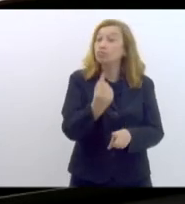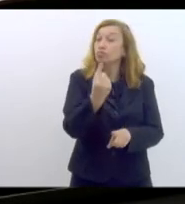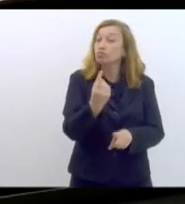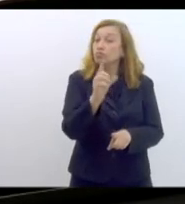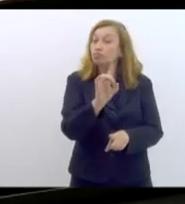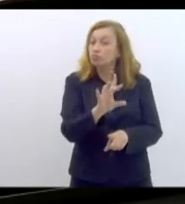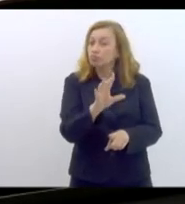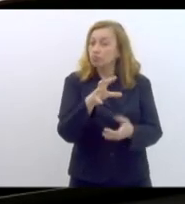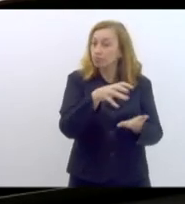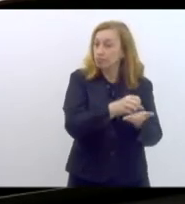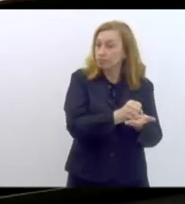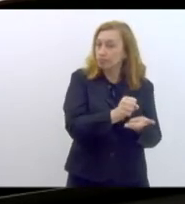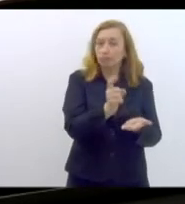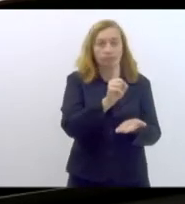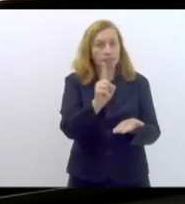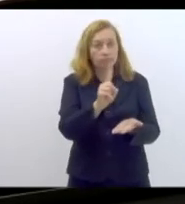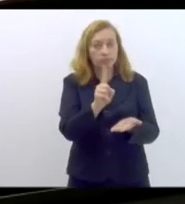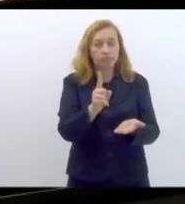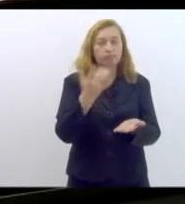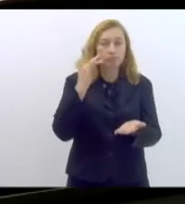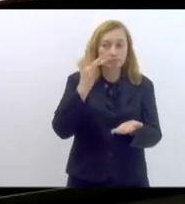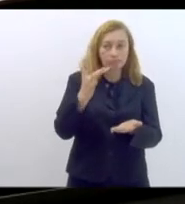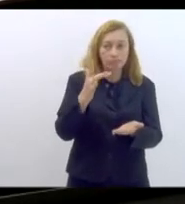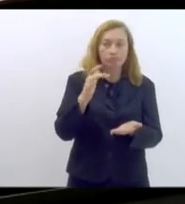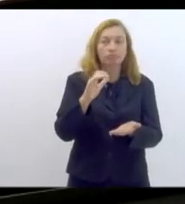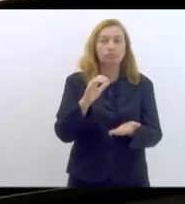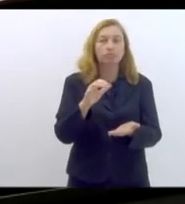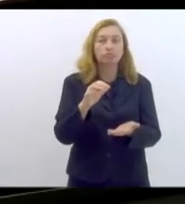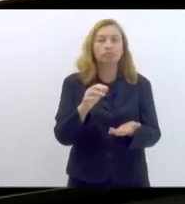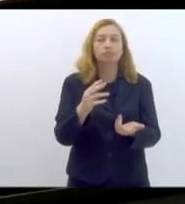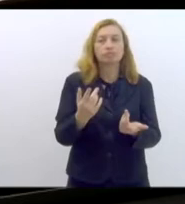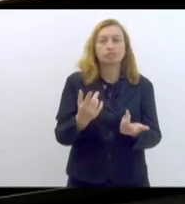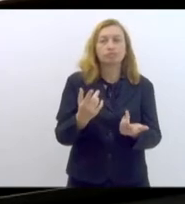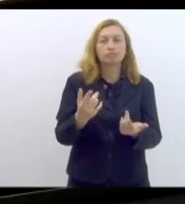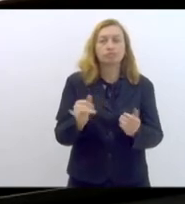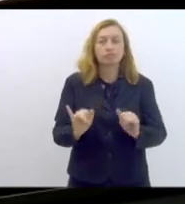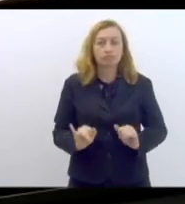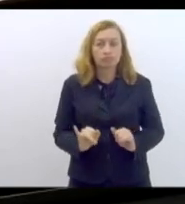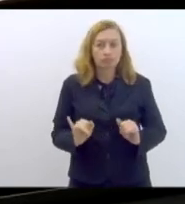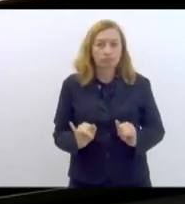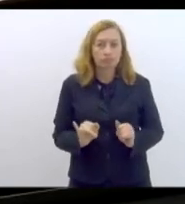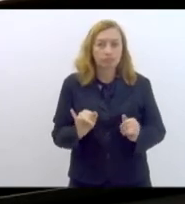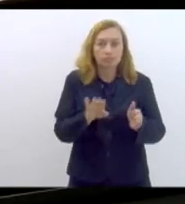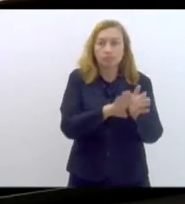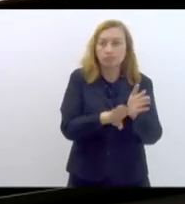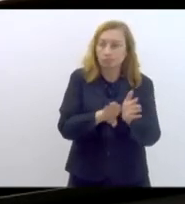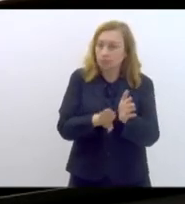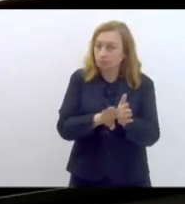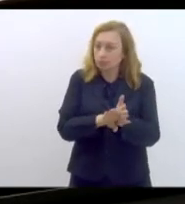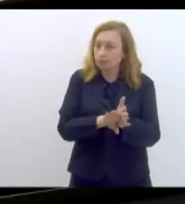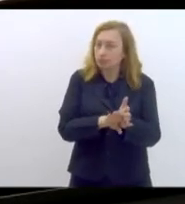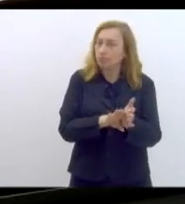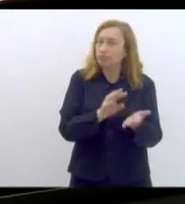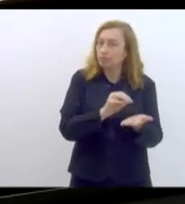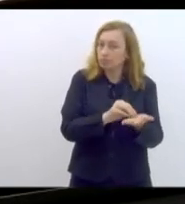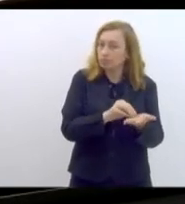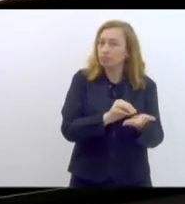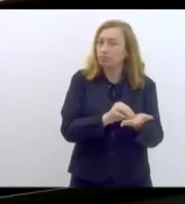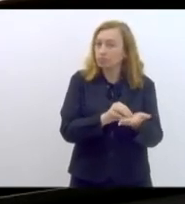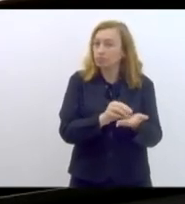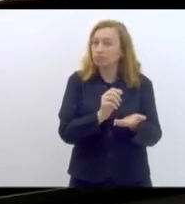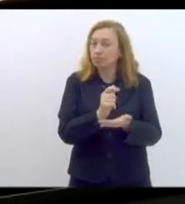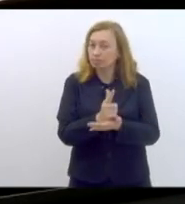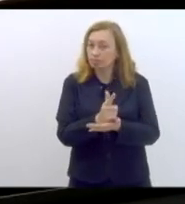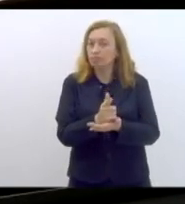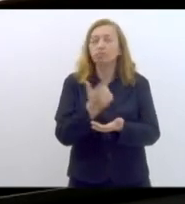fizeram. O Estado do Rio de Janeiro, Tesouro, o Caixa do Estado do Rio de Janeiro, sofreu diversos arrestos, inclusive anterior a esses